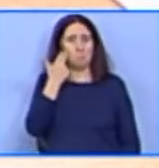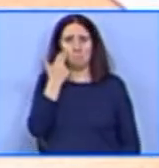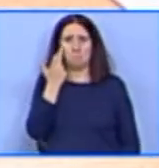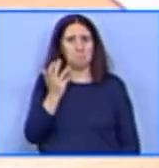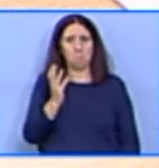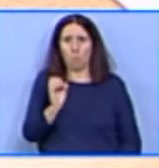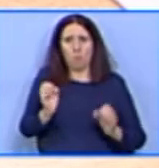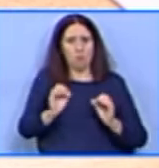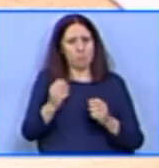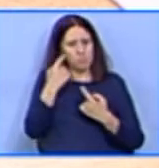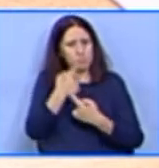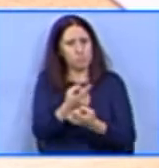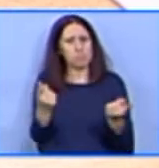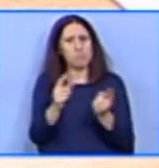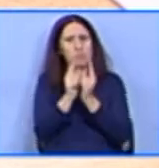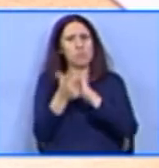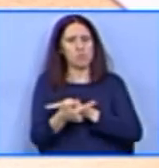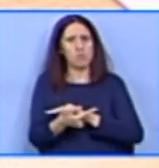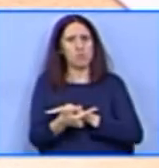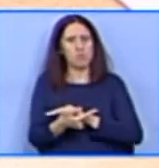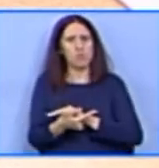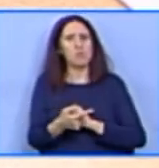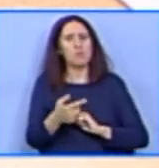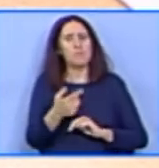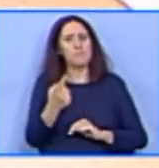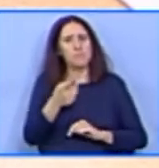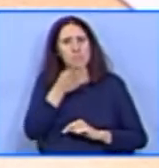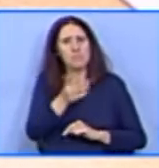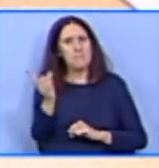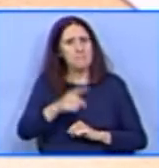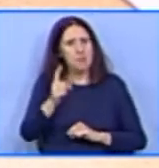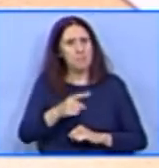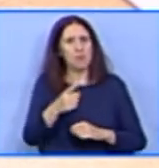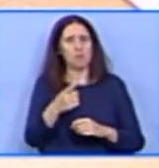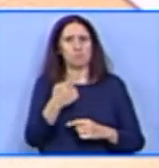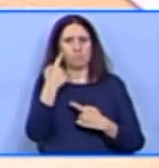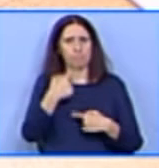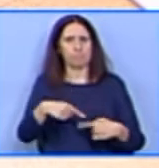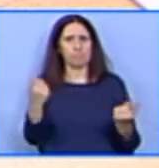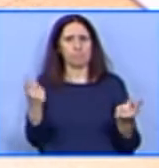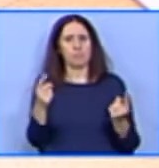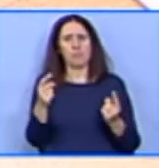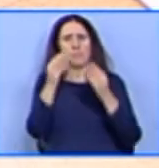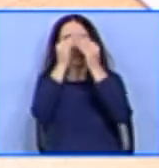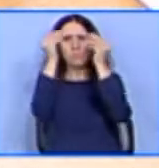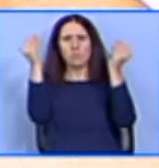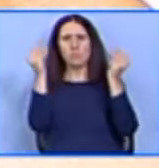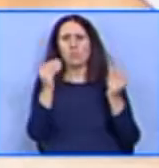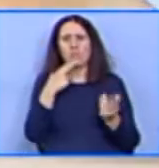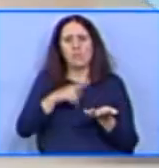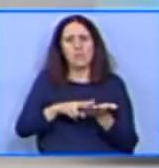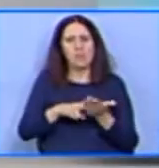e antes pelo contrário, acho que não o dizemos suficientemente forte. Não são formas de abstração e de fuga à